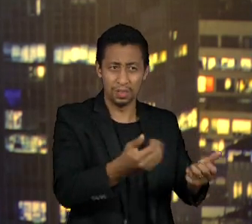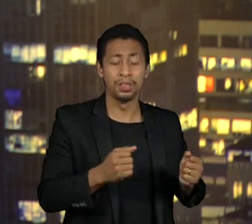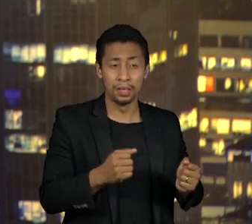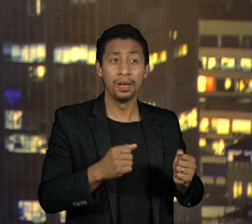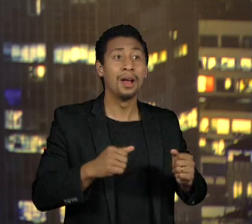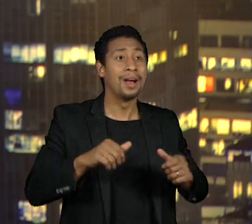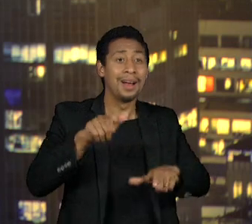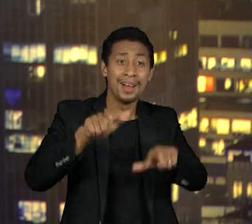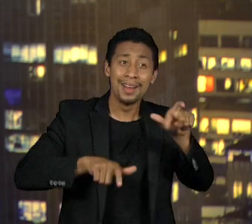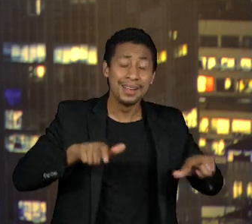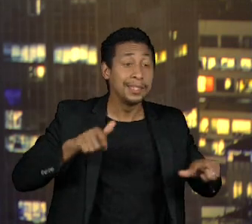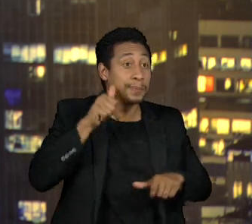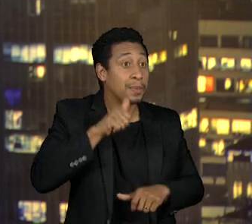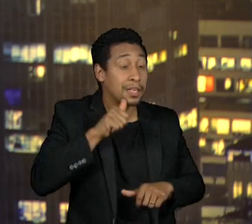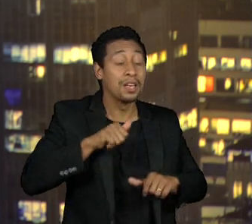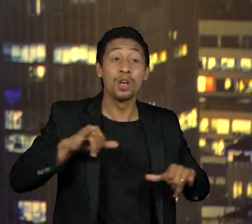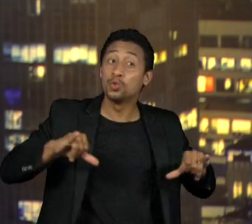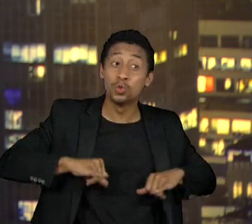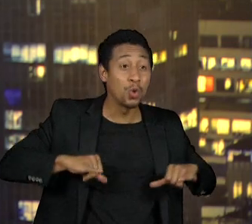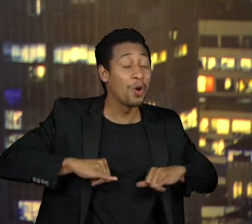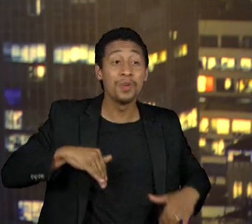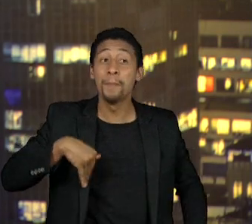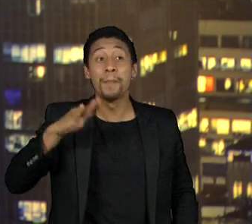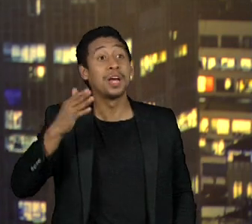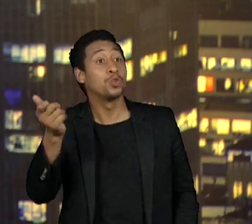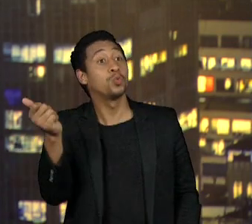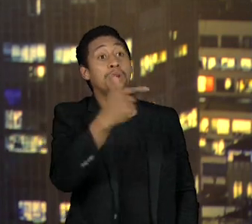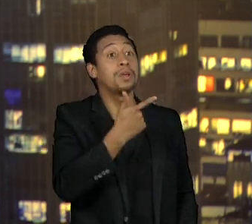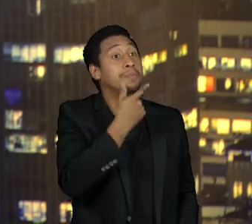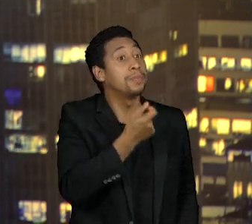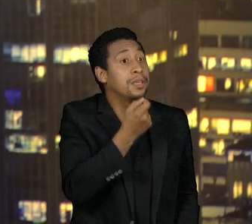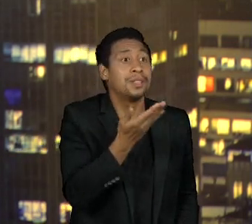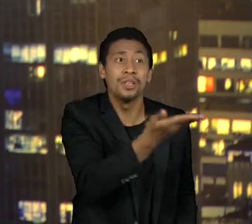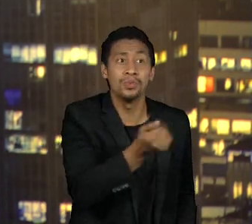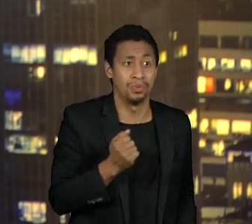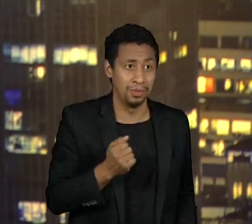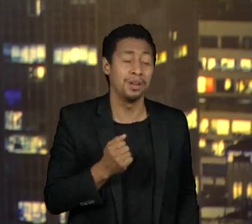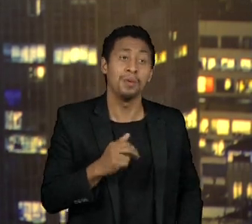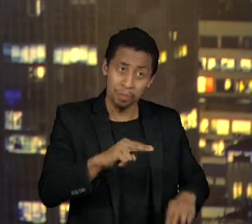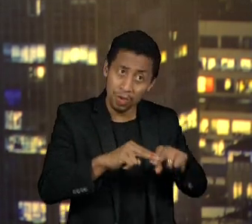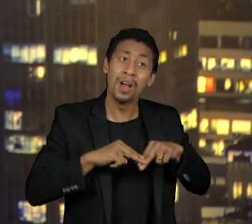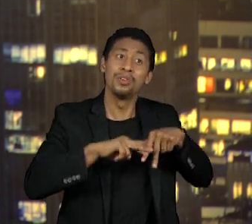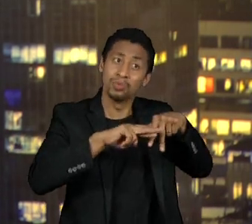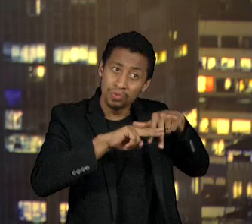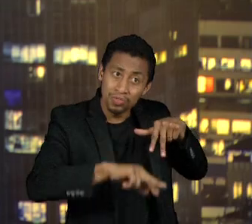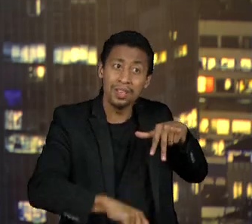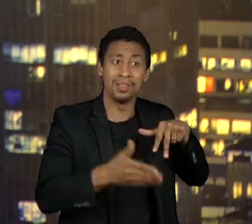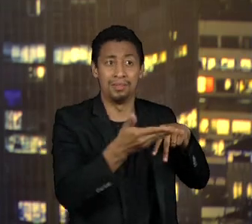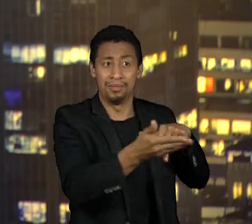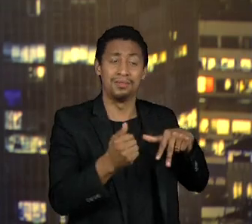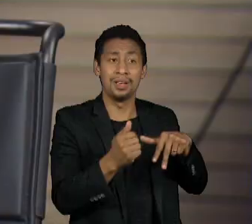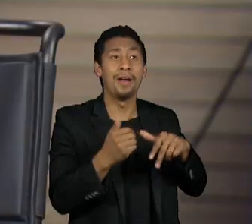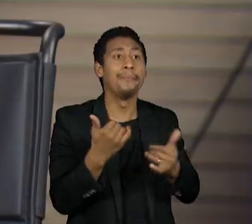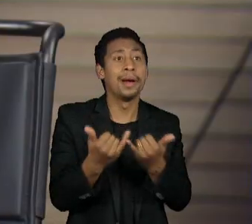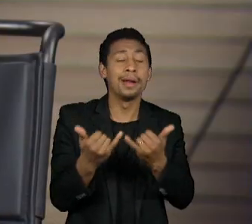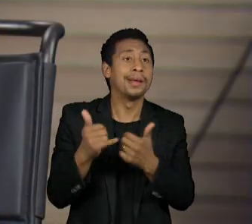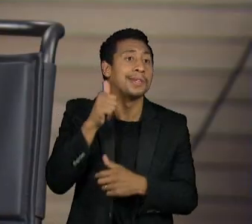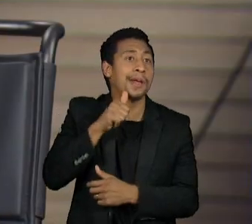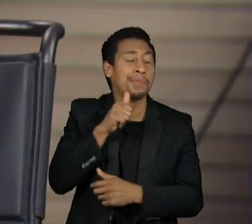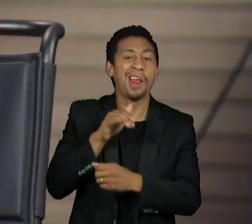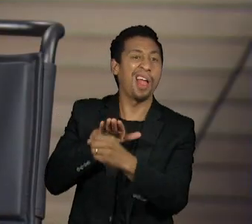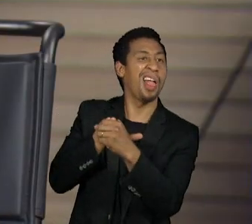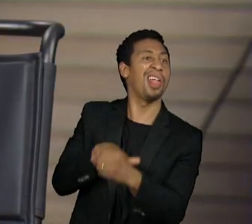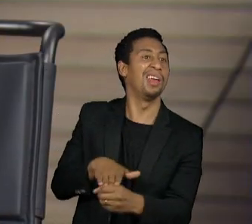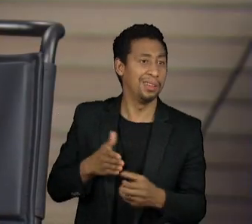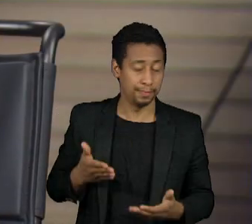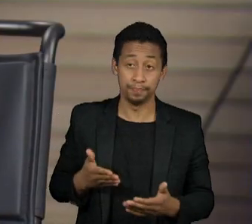sofrem mais que os meninos, simplesmente porque são meninas, é uma questão de gênero e elas se tornam invisíveis, não é? Exatamente. O